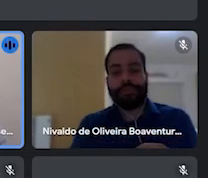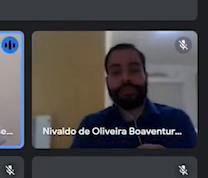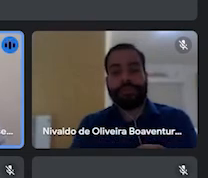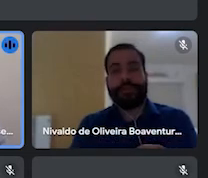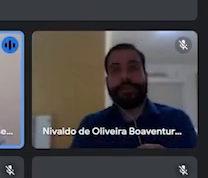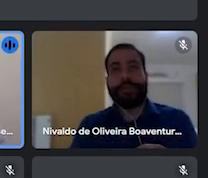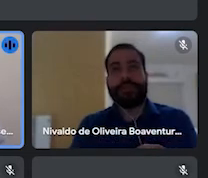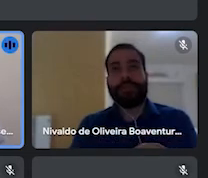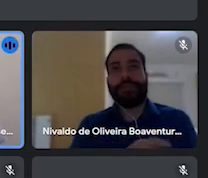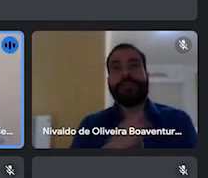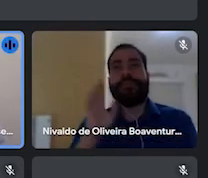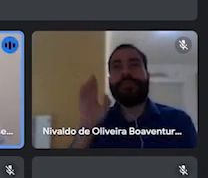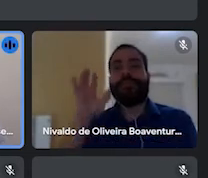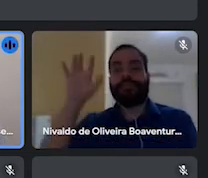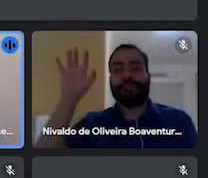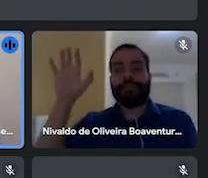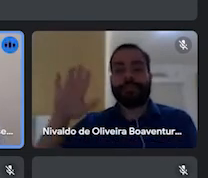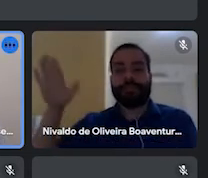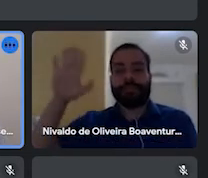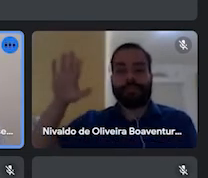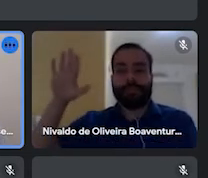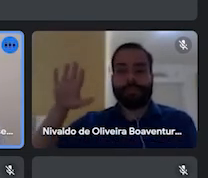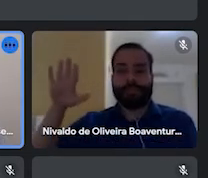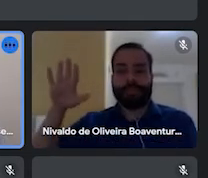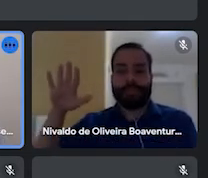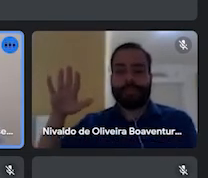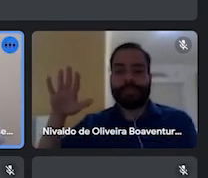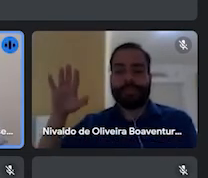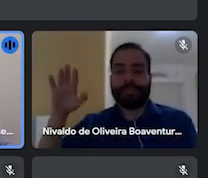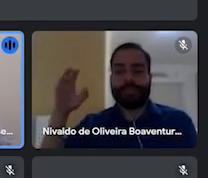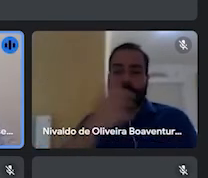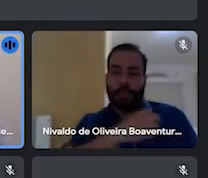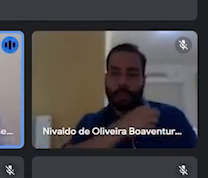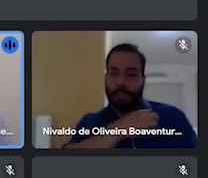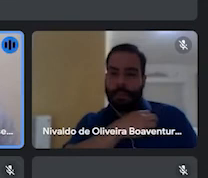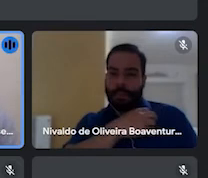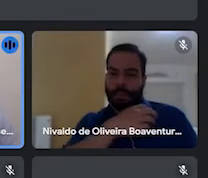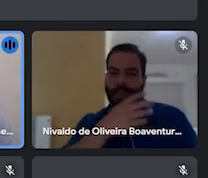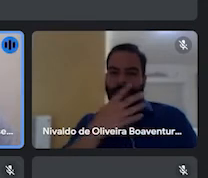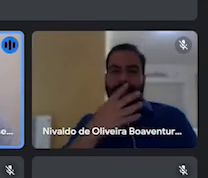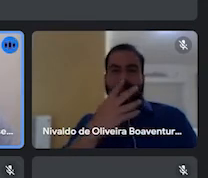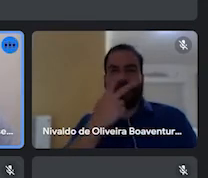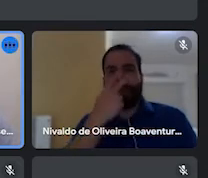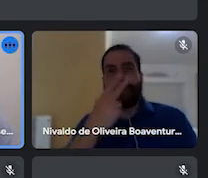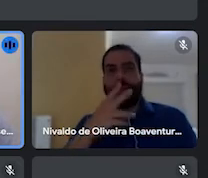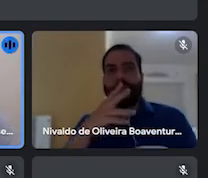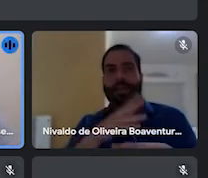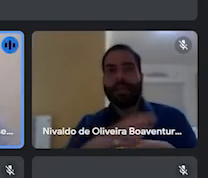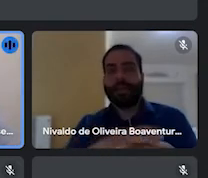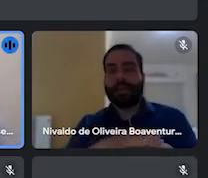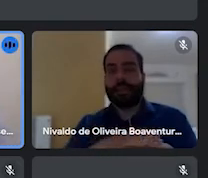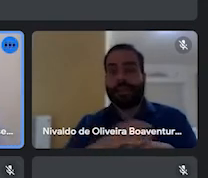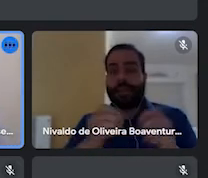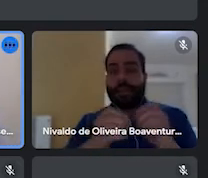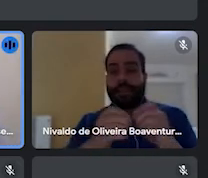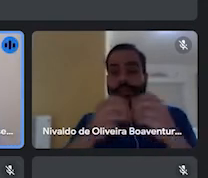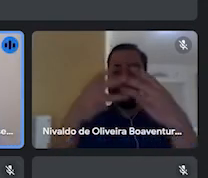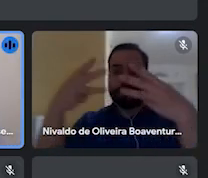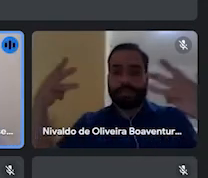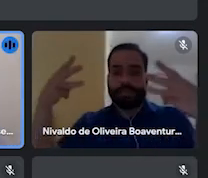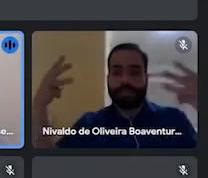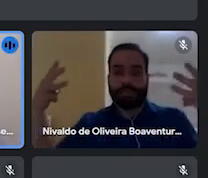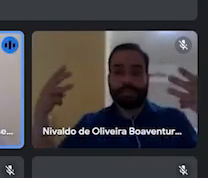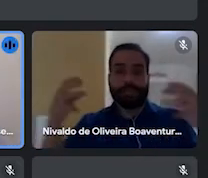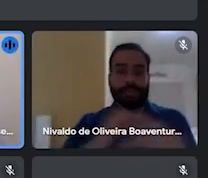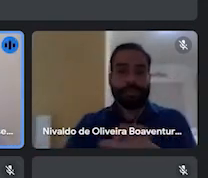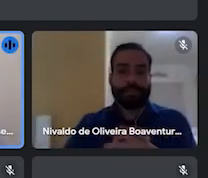na região de Santo Antônio do Retiro. O pessoal fez uma rede lá e mudou. Teve que